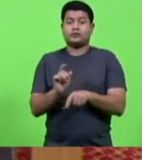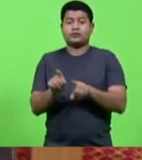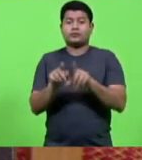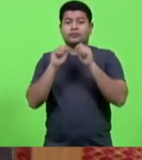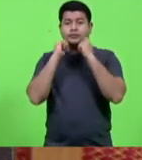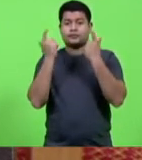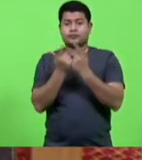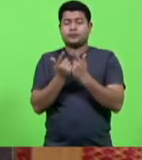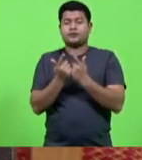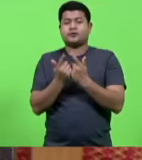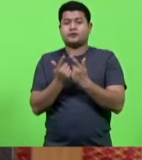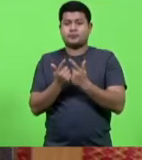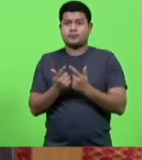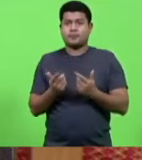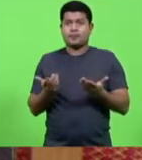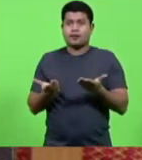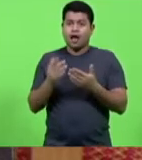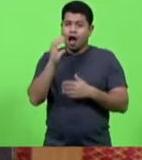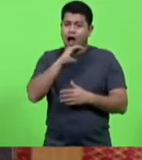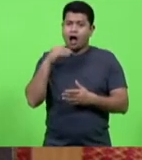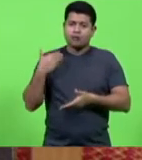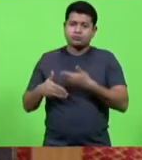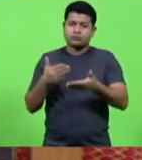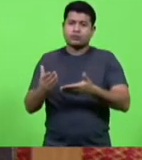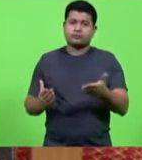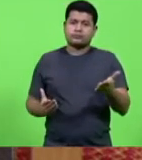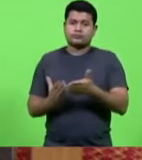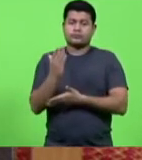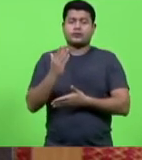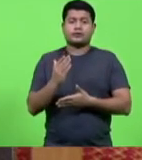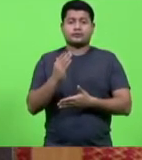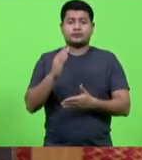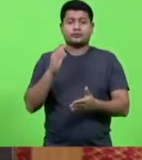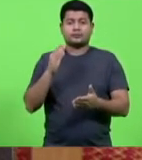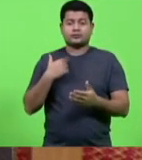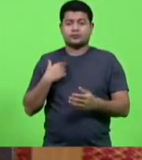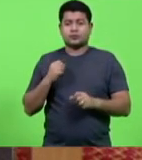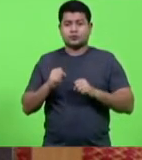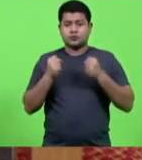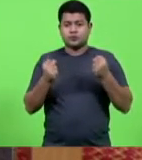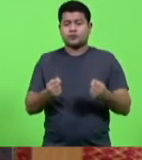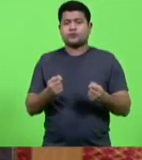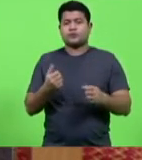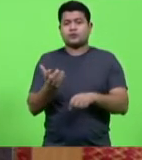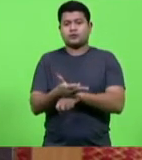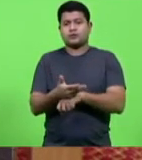que com rapidez aprovou, priorizando esse projeto. Então,